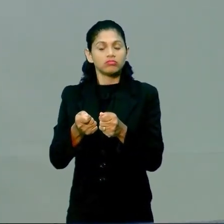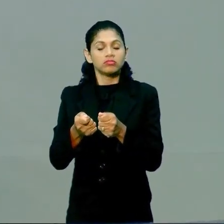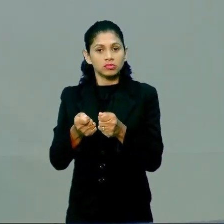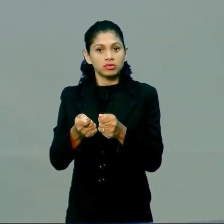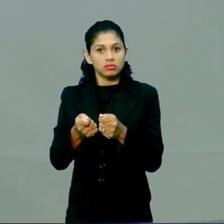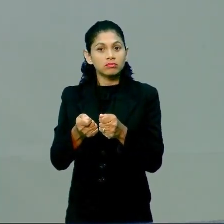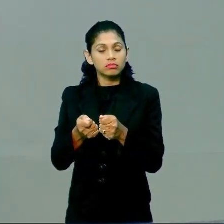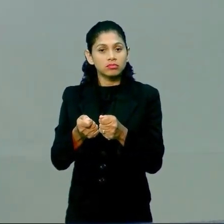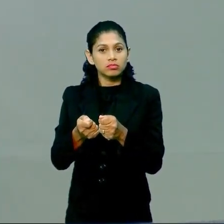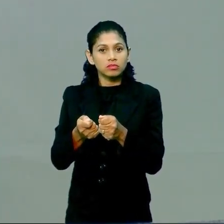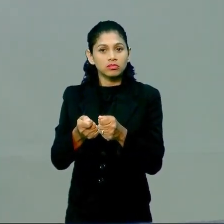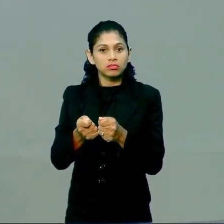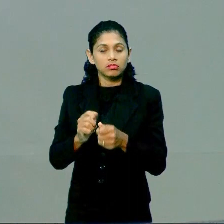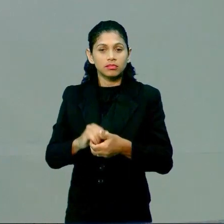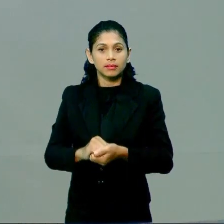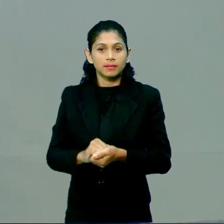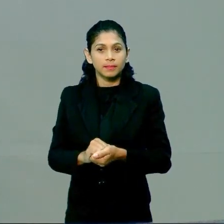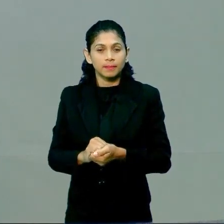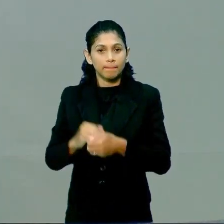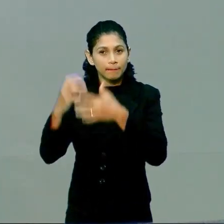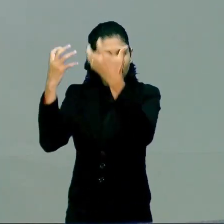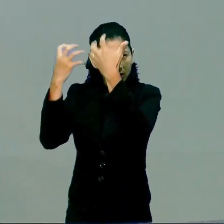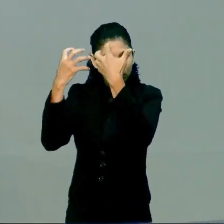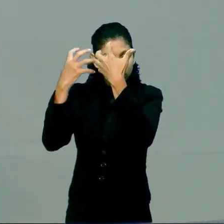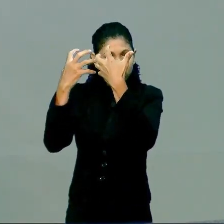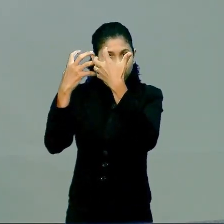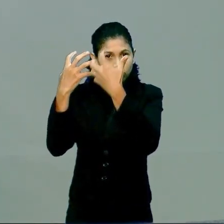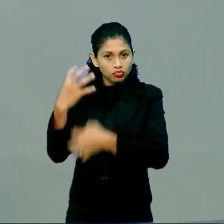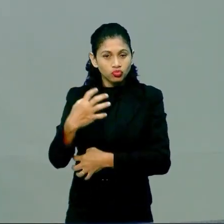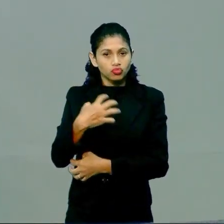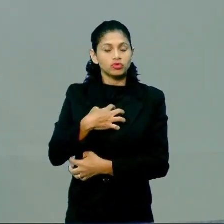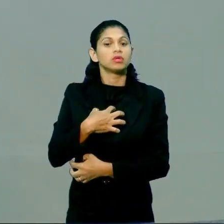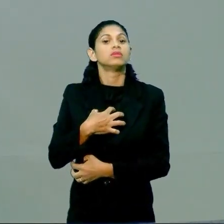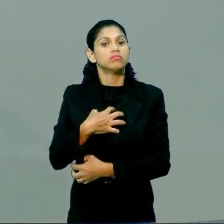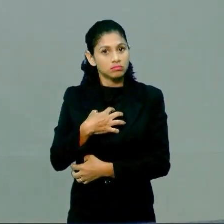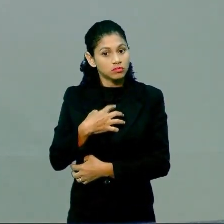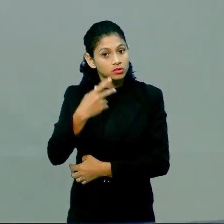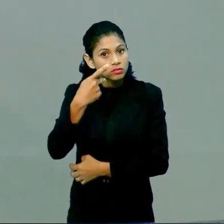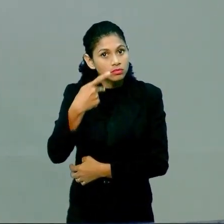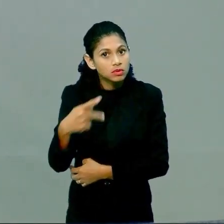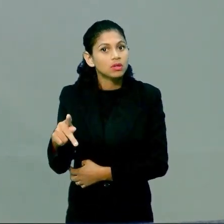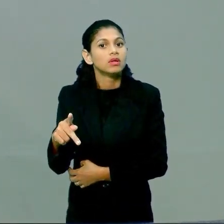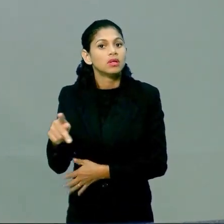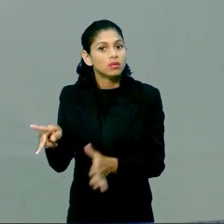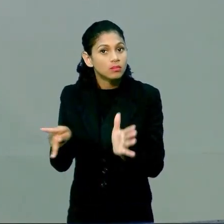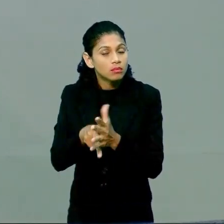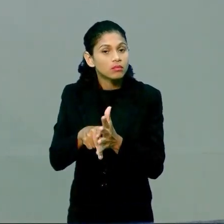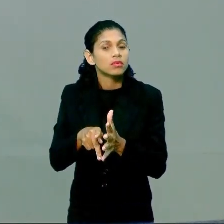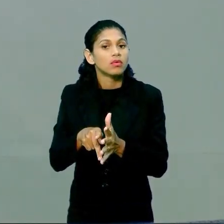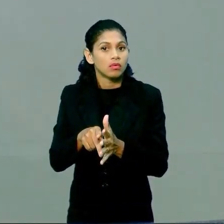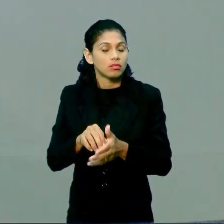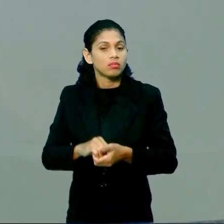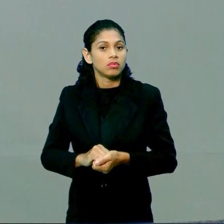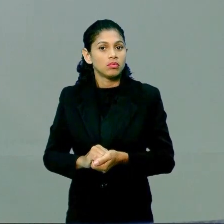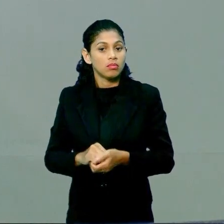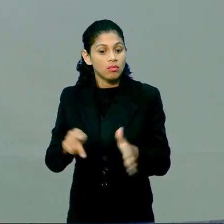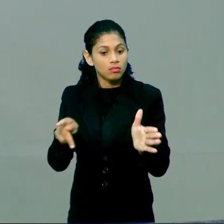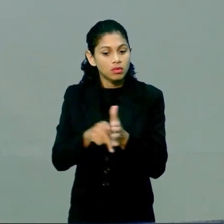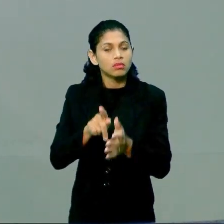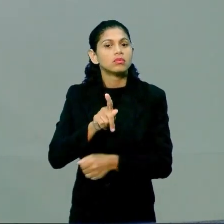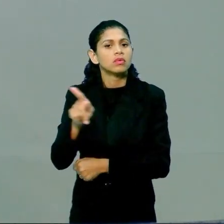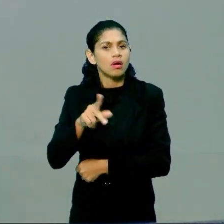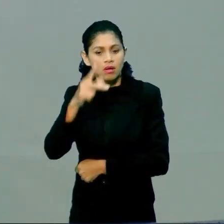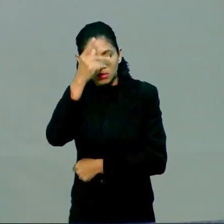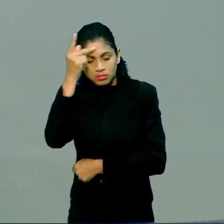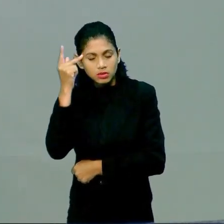ele faz uma reflexão acerca da atitude dele para né com a pessoa que ele entrou em conflito